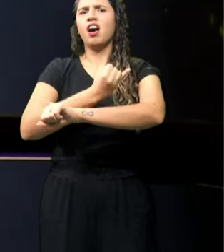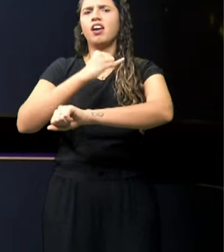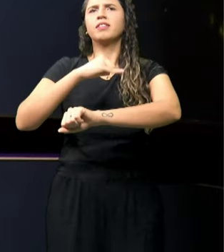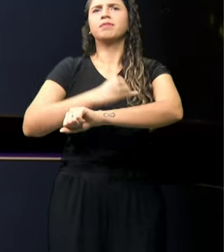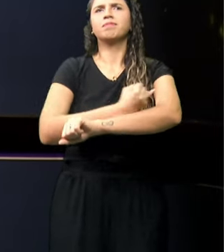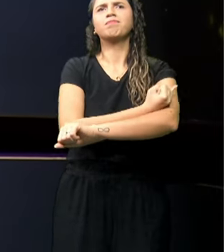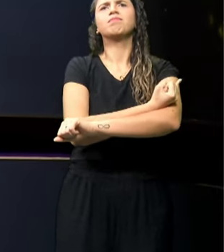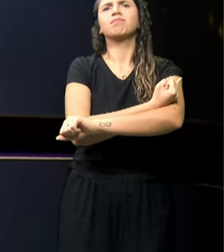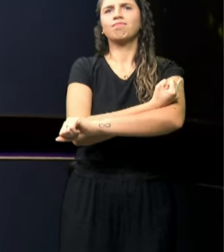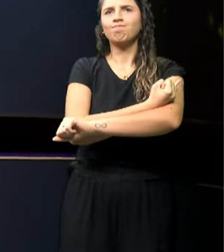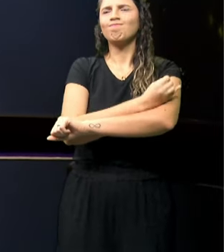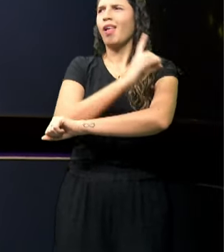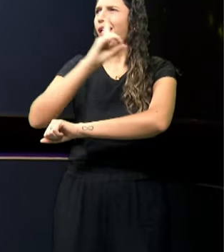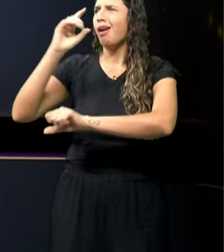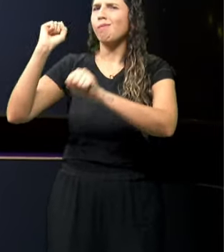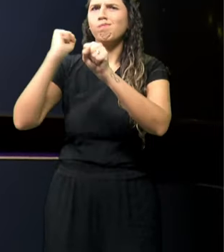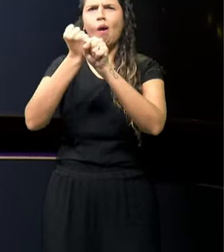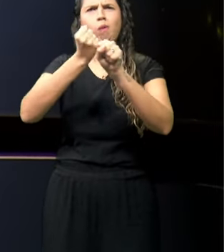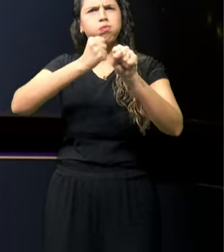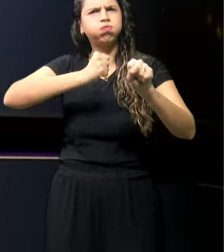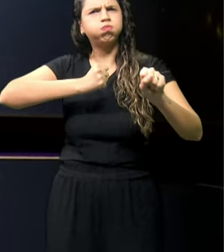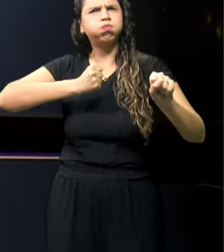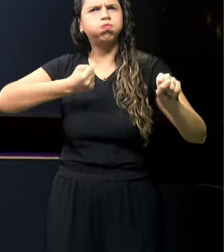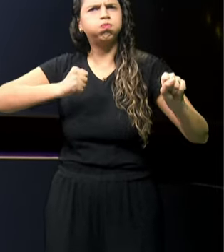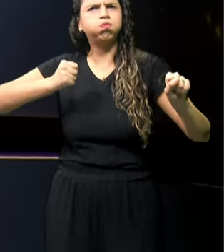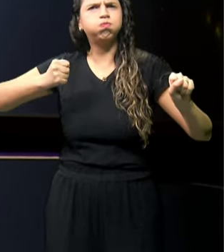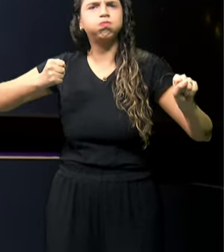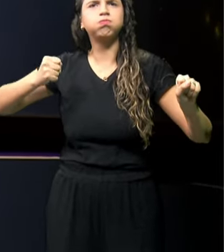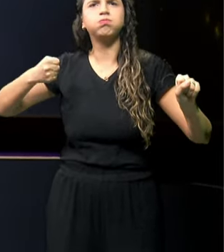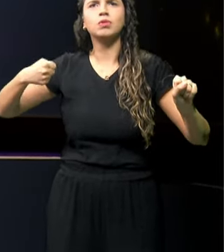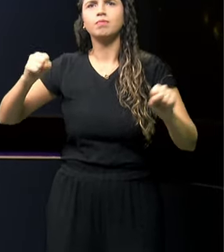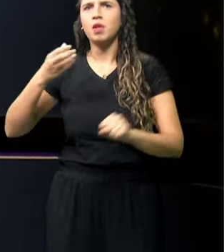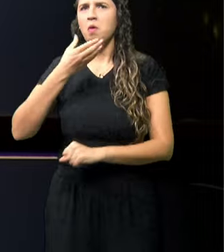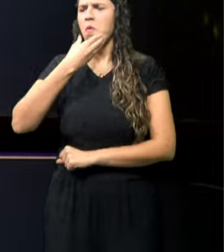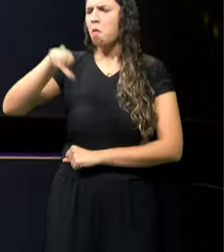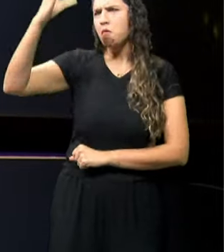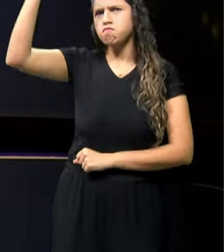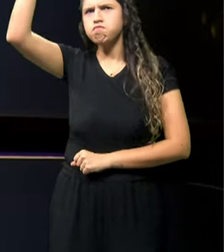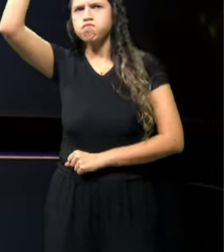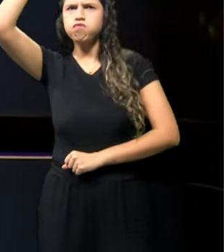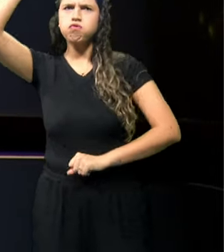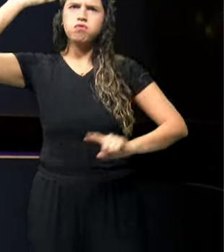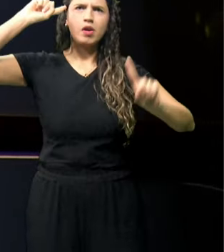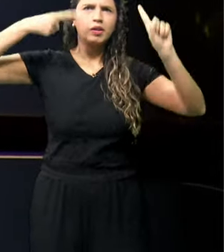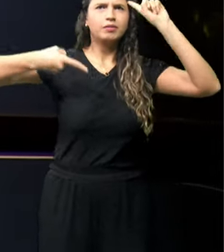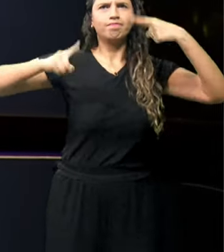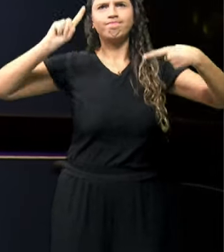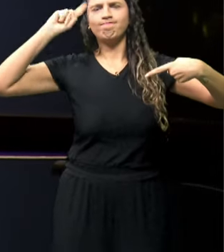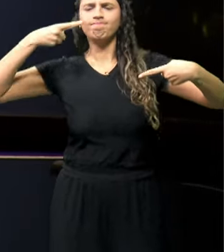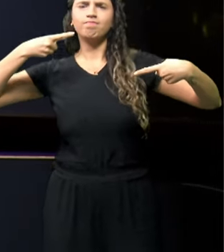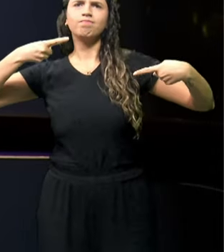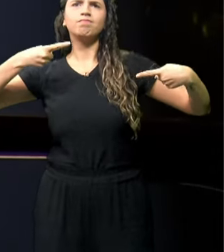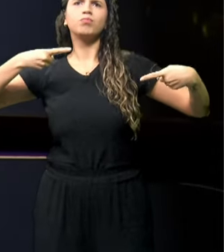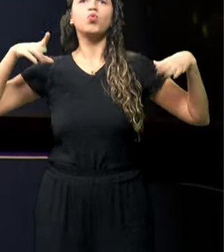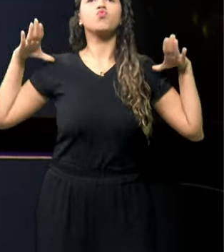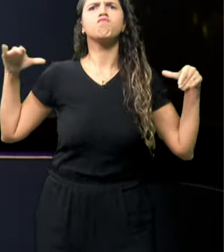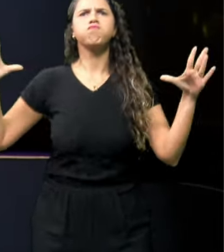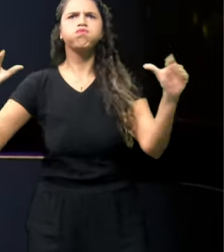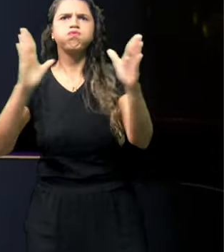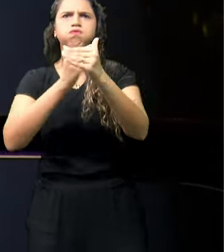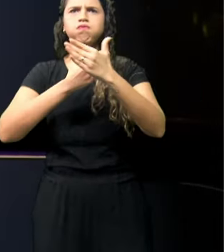grande eu sou, Rei dos anjos, Filho